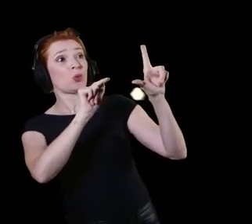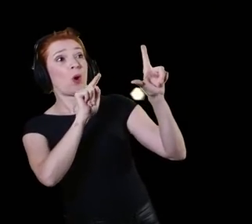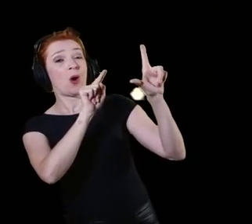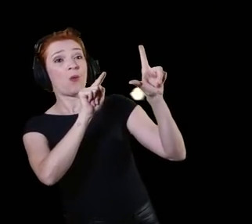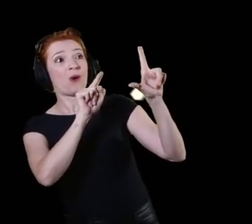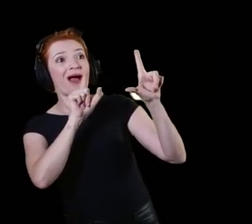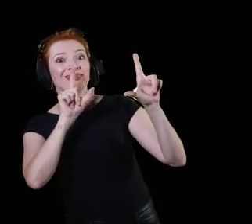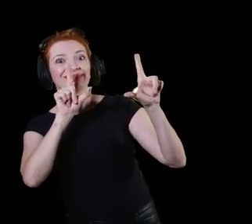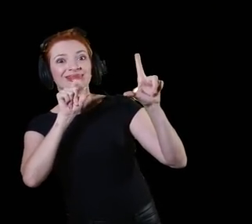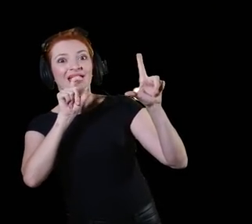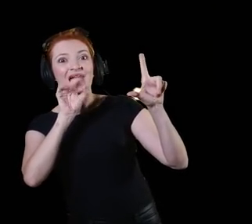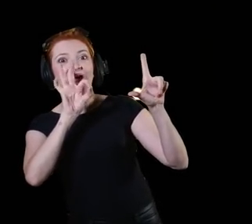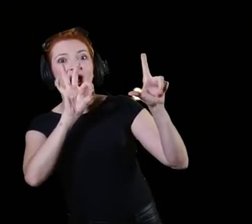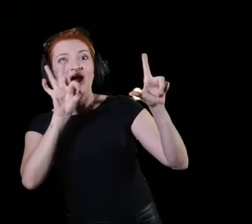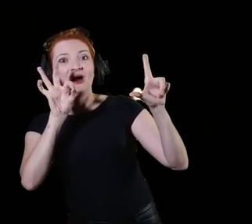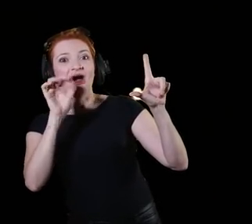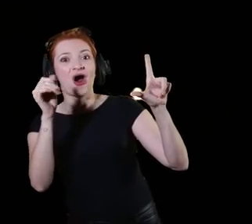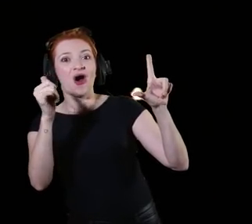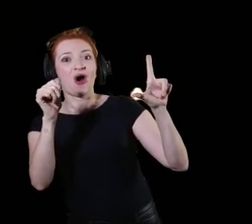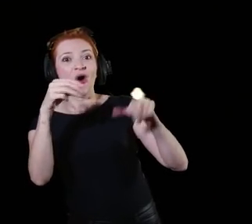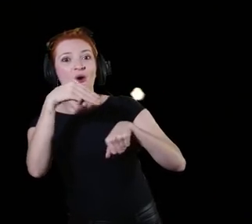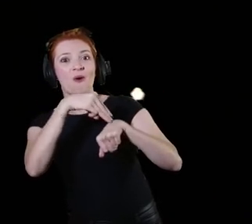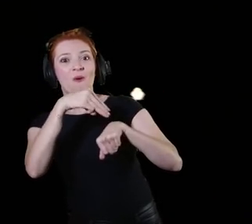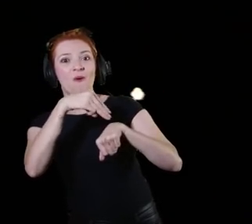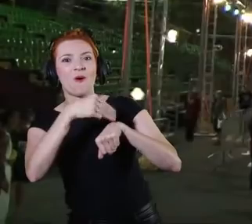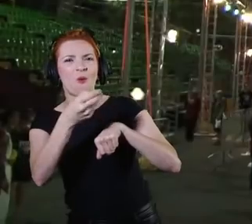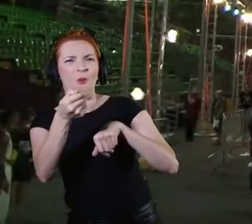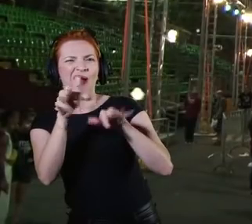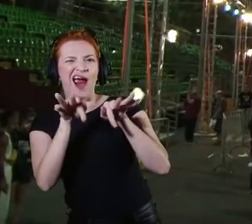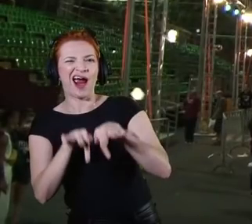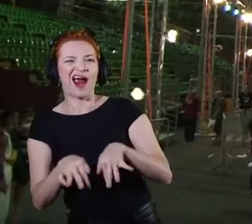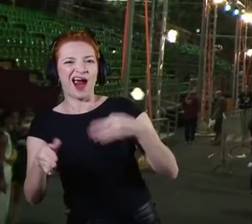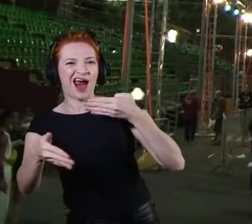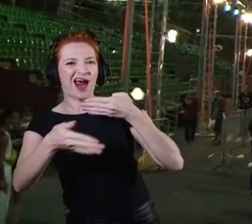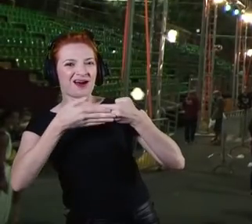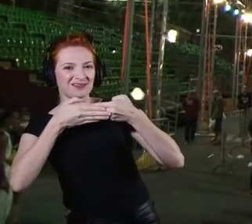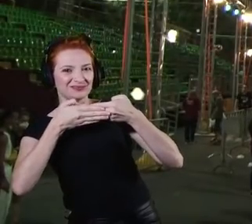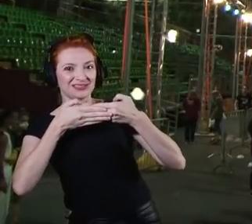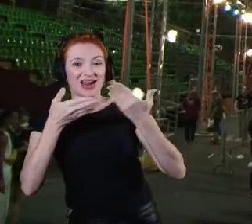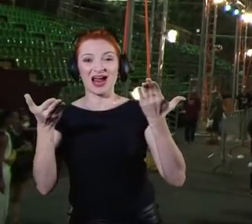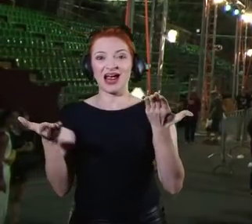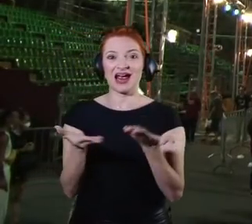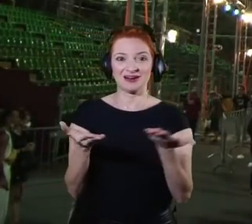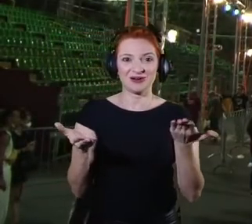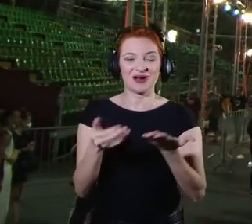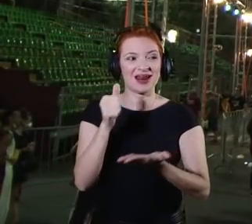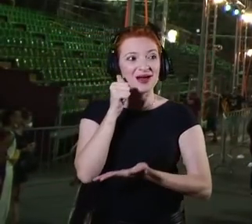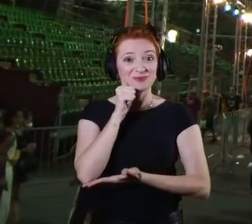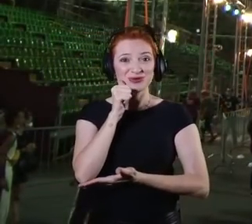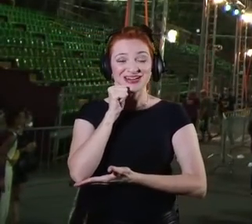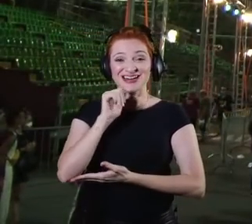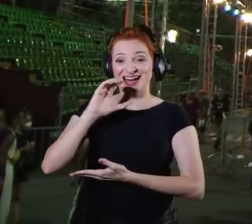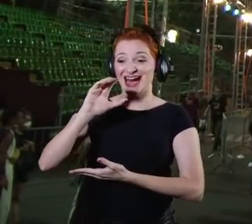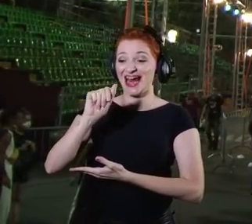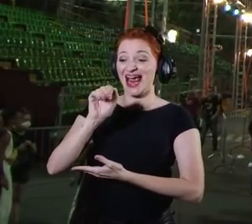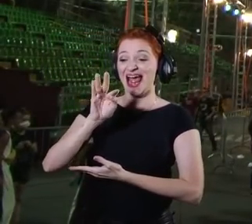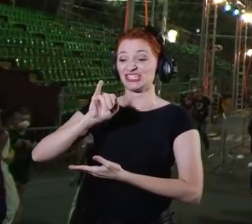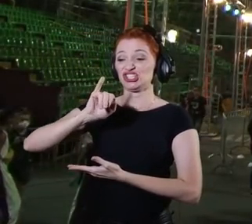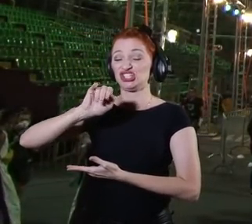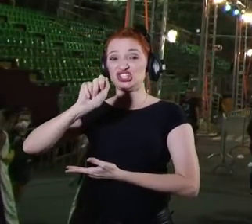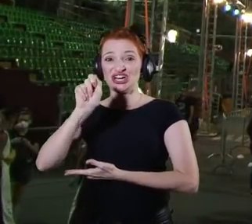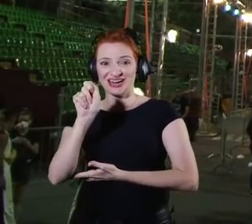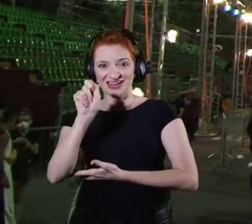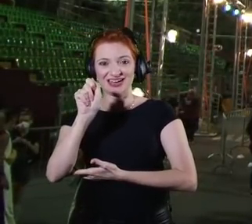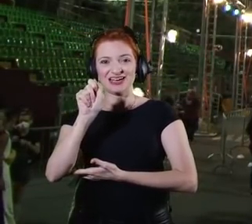né? É, a gente está chegando ao final. Então, vamos ouvir então a nossa eterna soberana, Kátia Weber, princesa da Festa